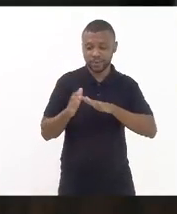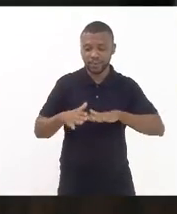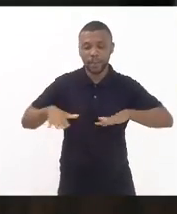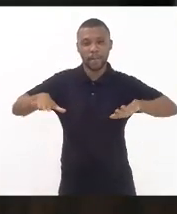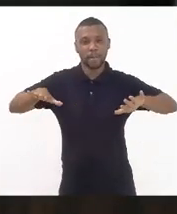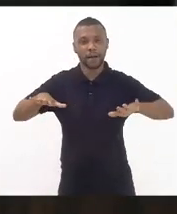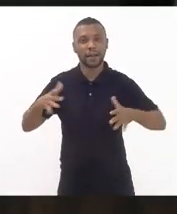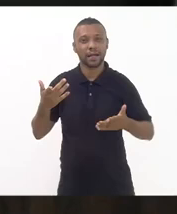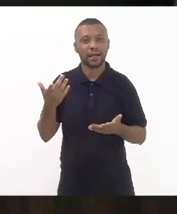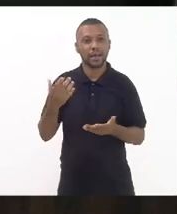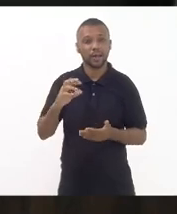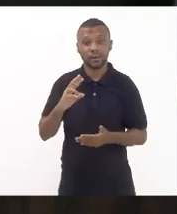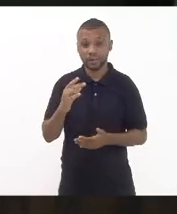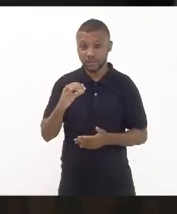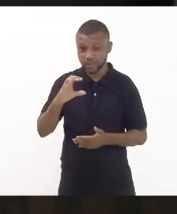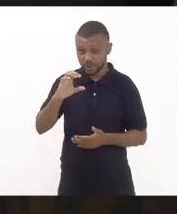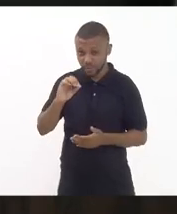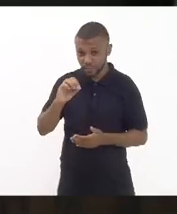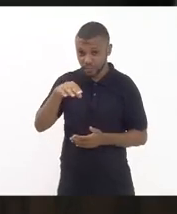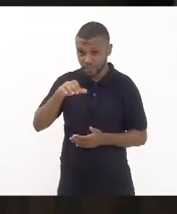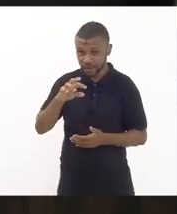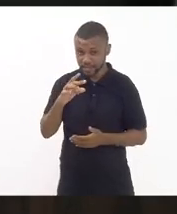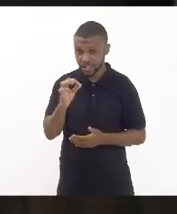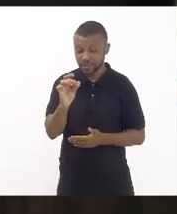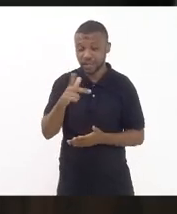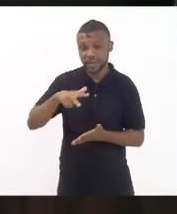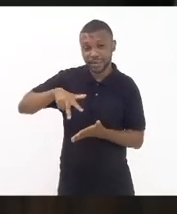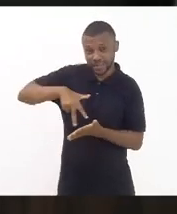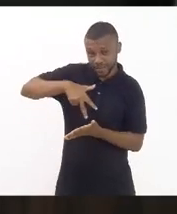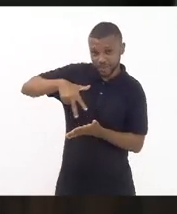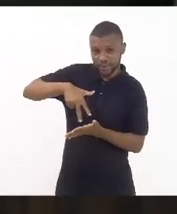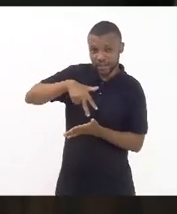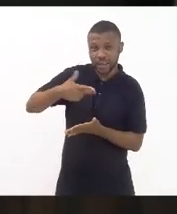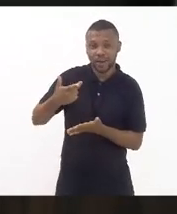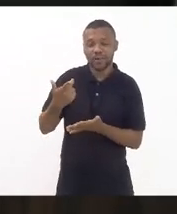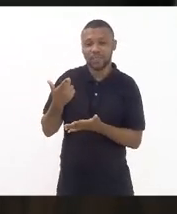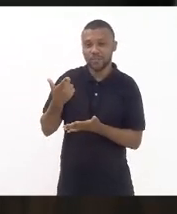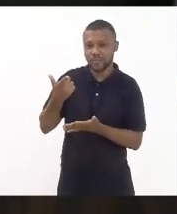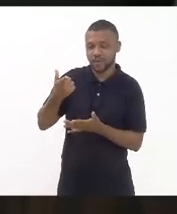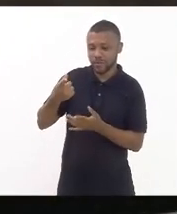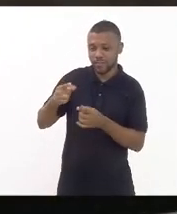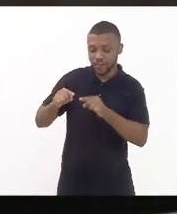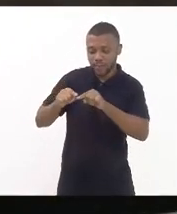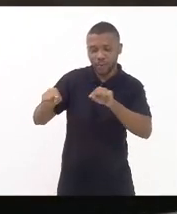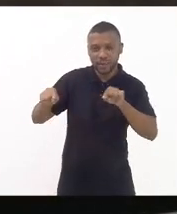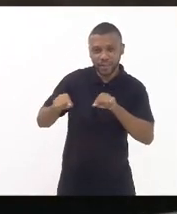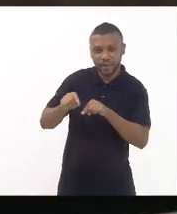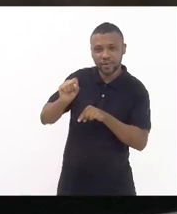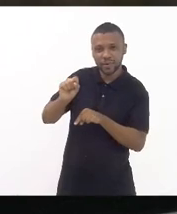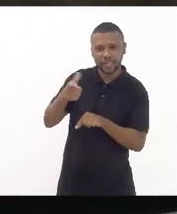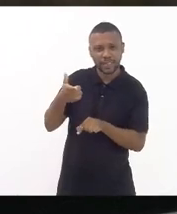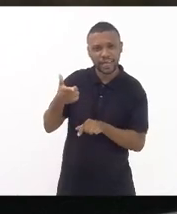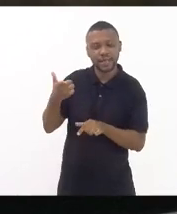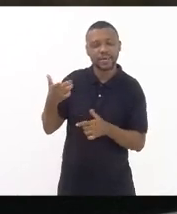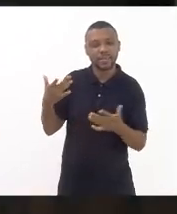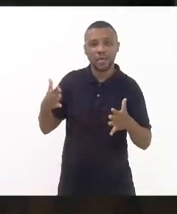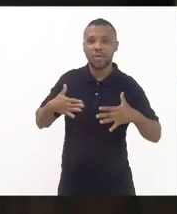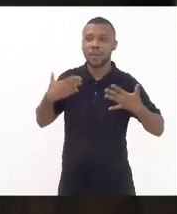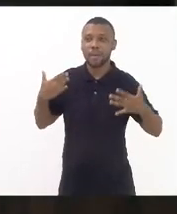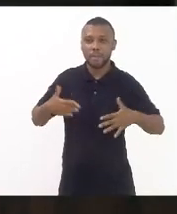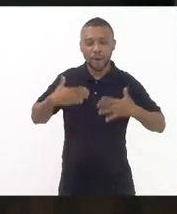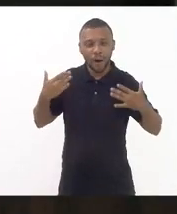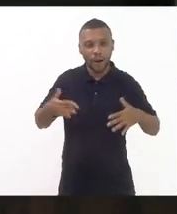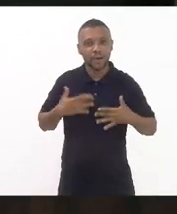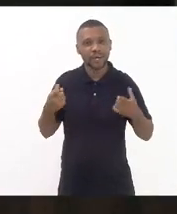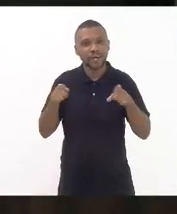ontem dançou lá o quadradinho de 8. Chico dançou. Chico dançou. Chico que se empolga, tá emagrecendo. Zamit